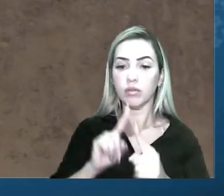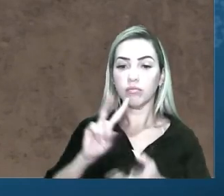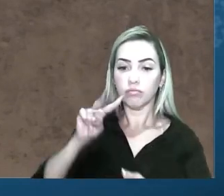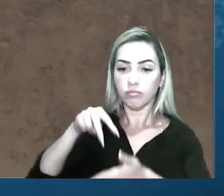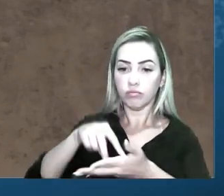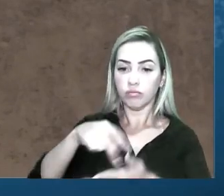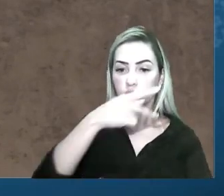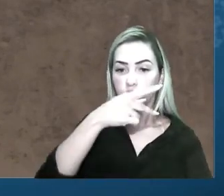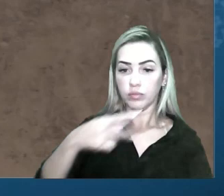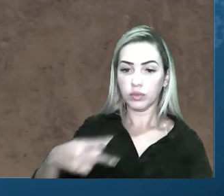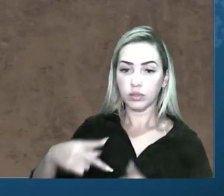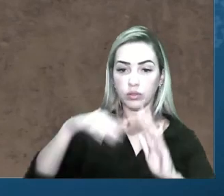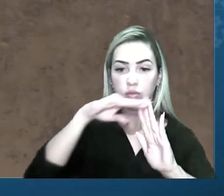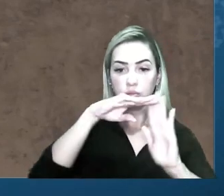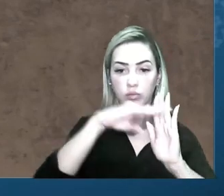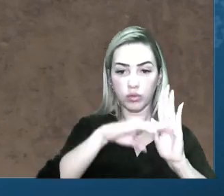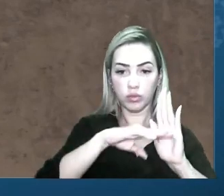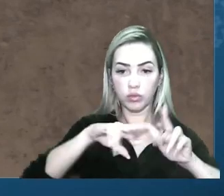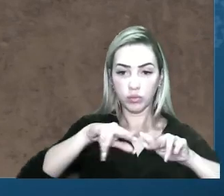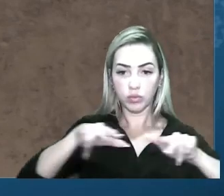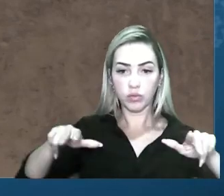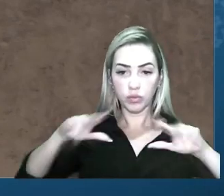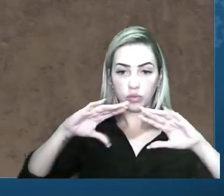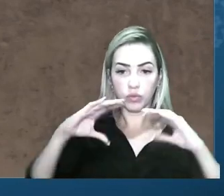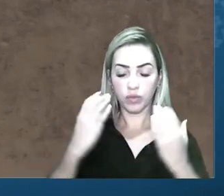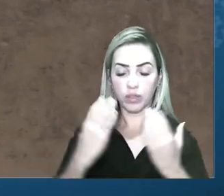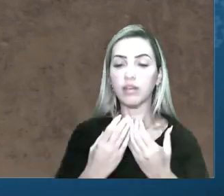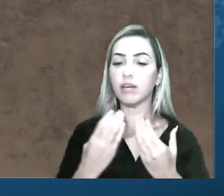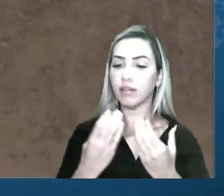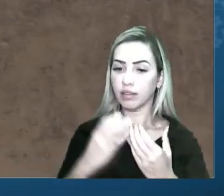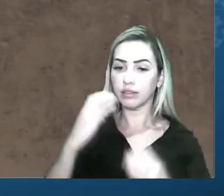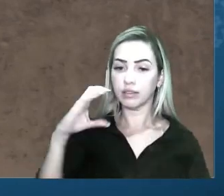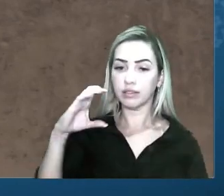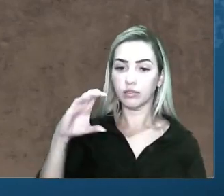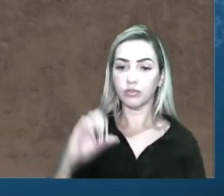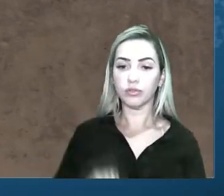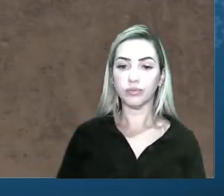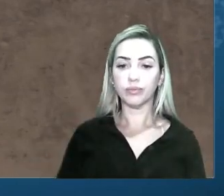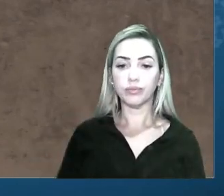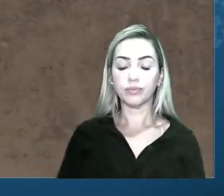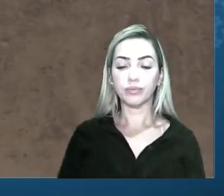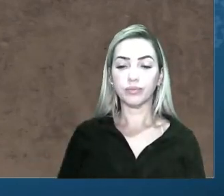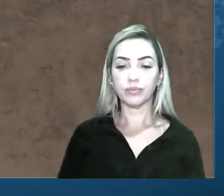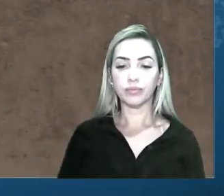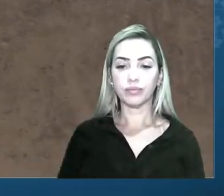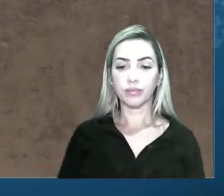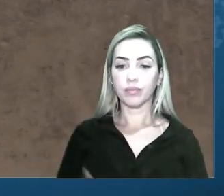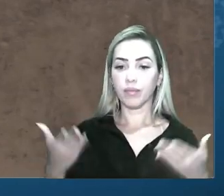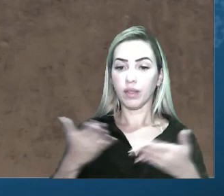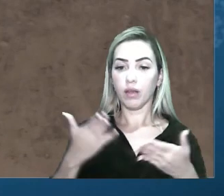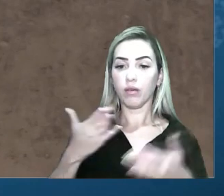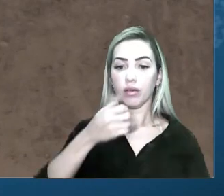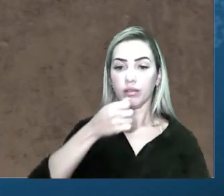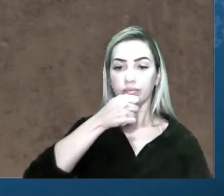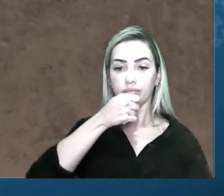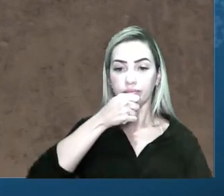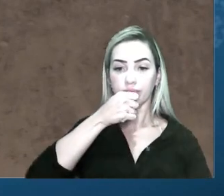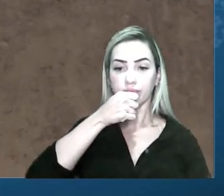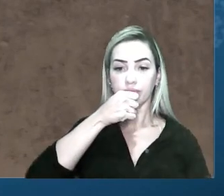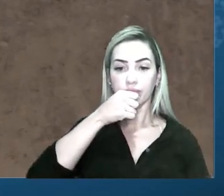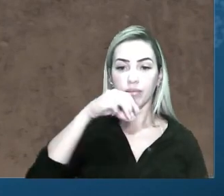em diversas conferências científicas. Eu passo a palavra, então, para Milena Botelho